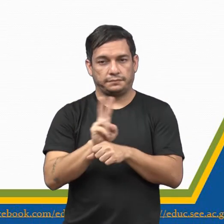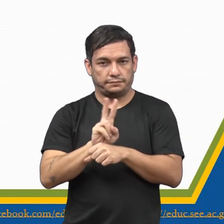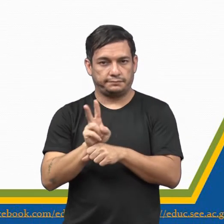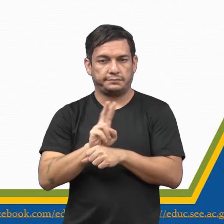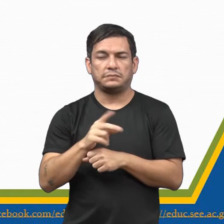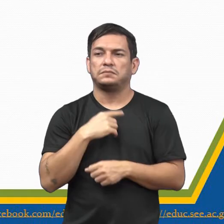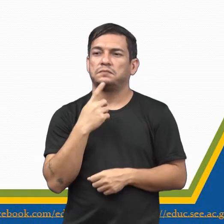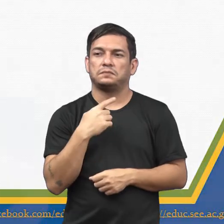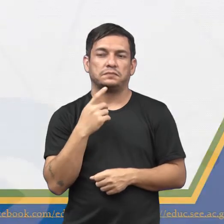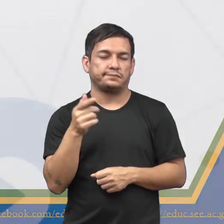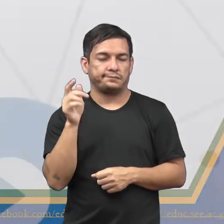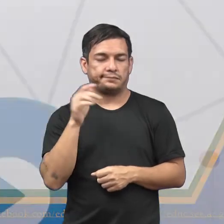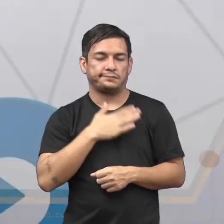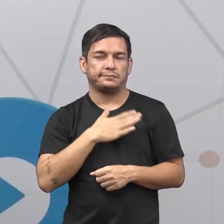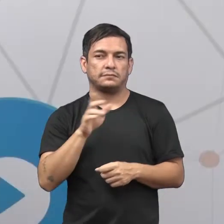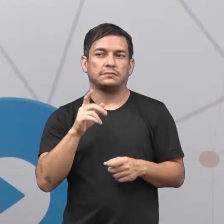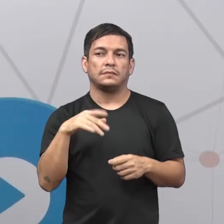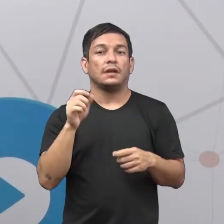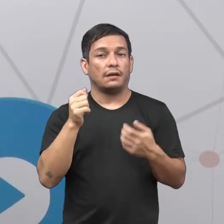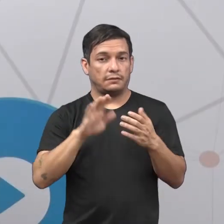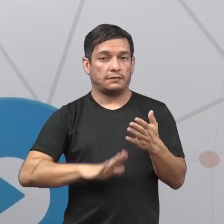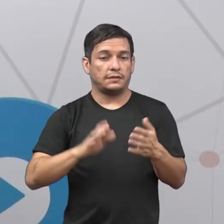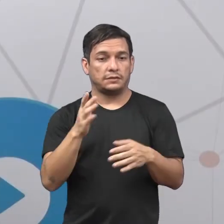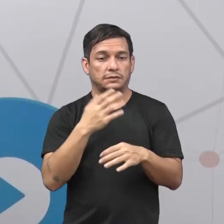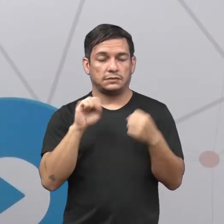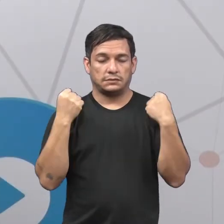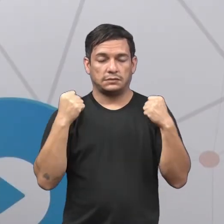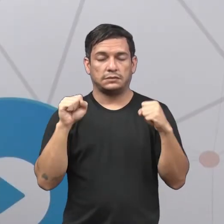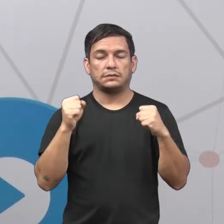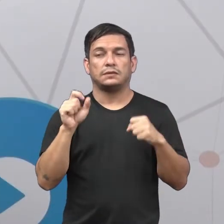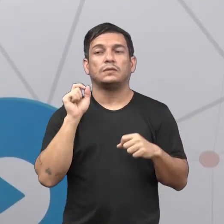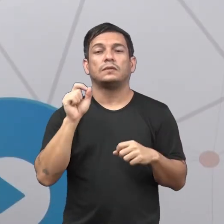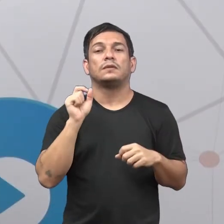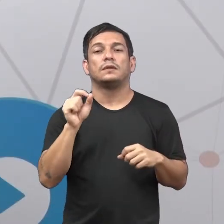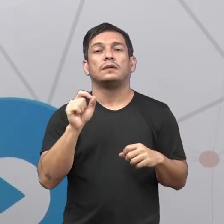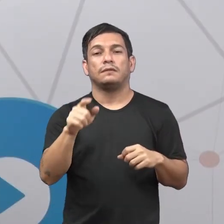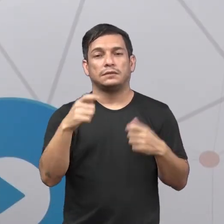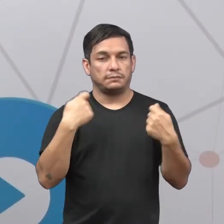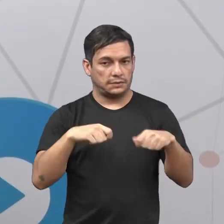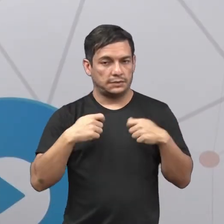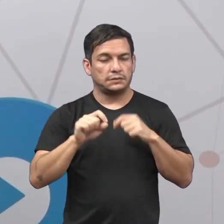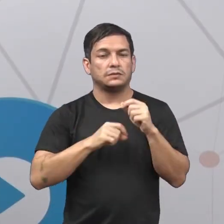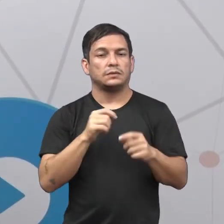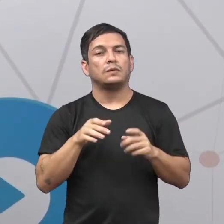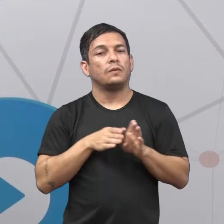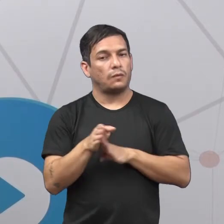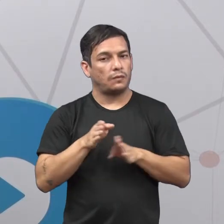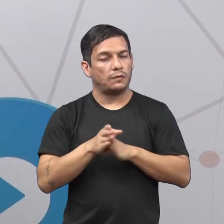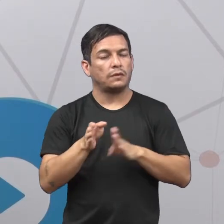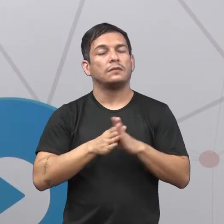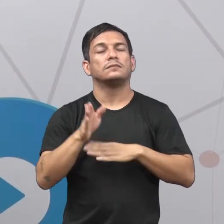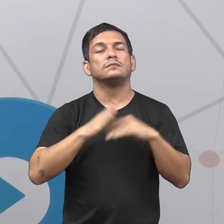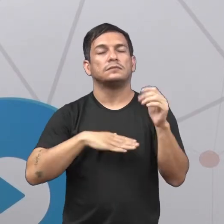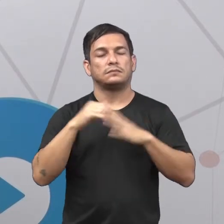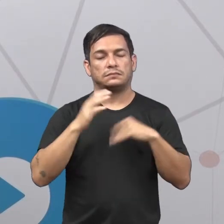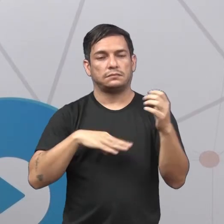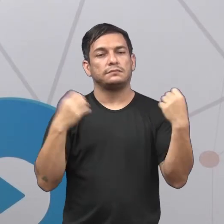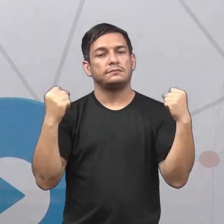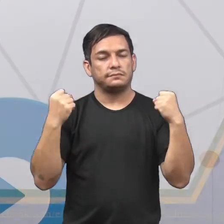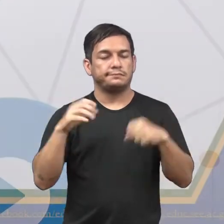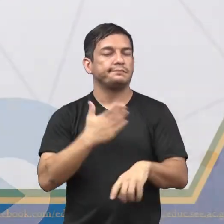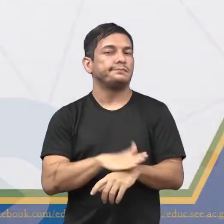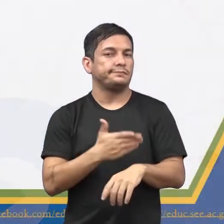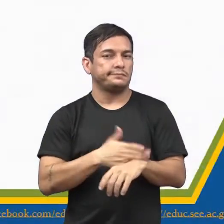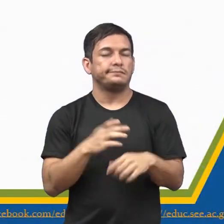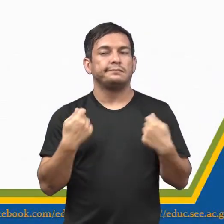todo mundo gosta disso. No caso dessas atividades de intensidade moderada, você precisa de uma orientação profissional para você poder